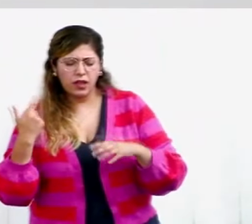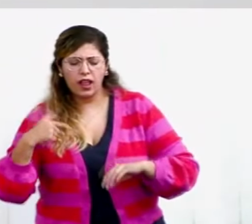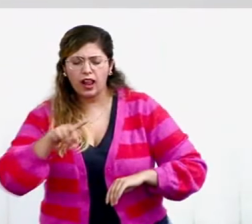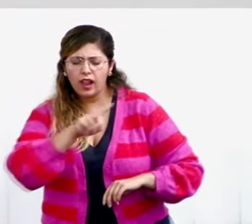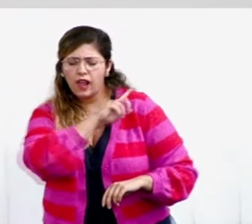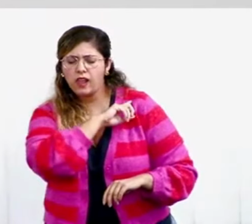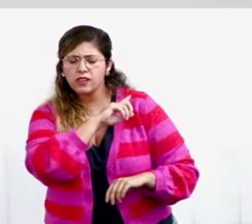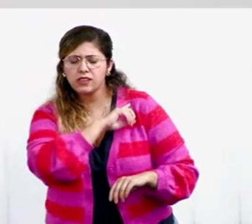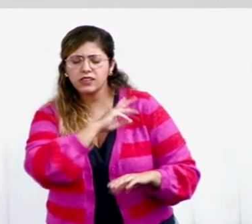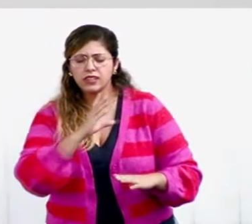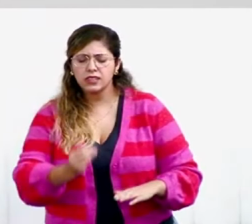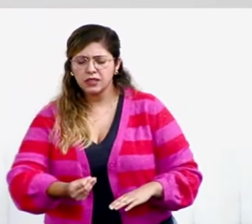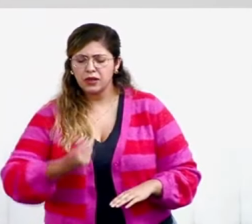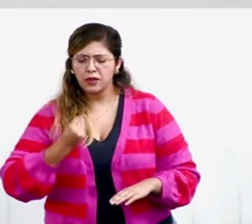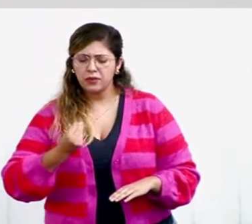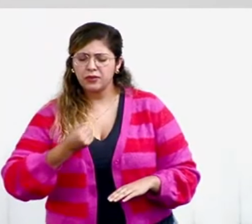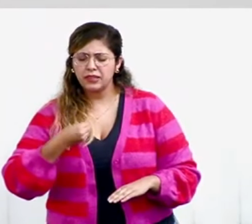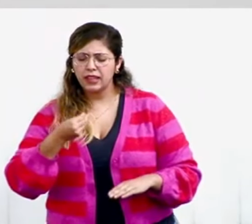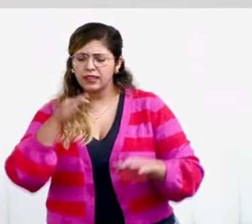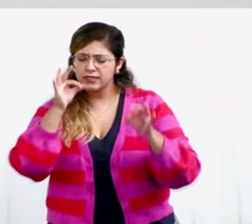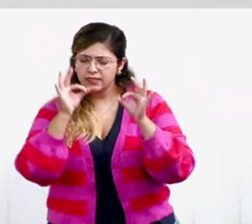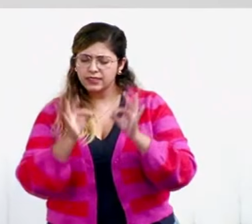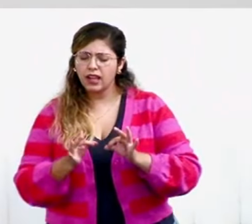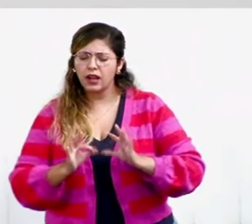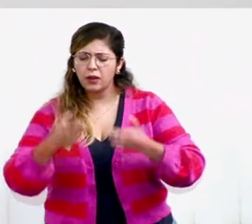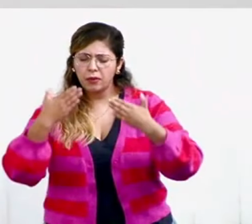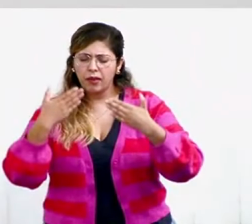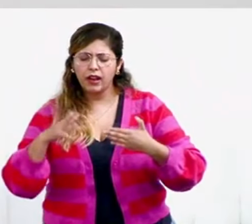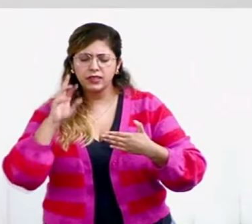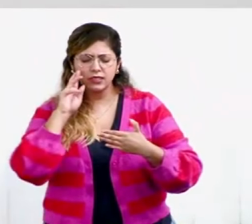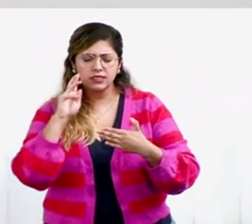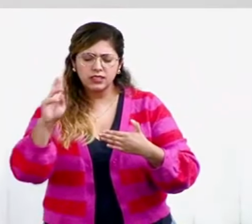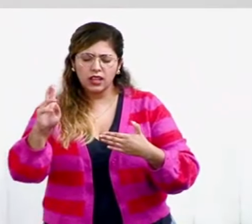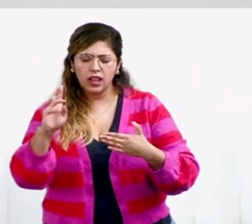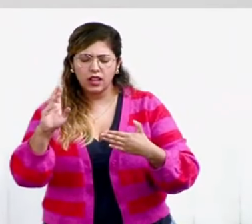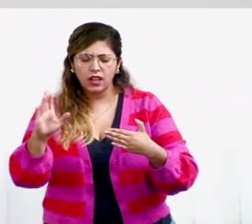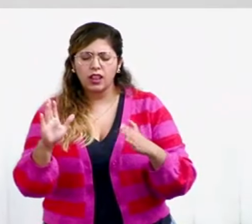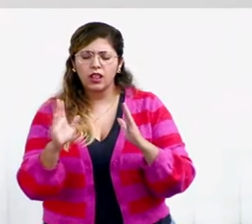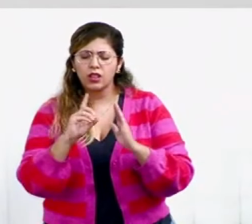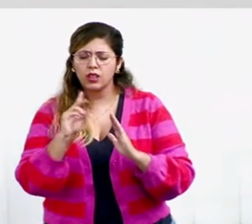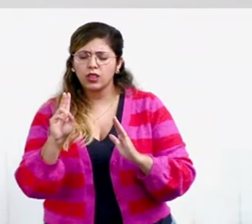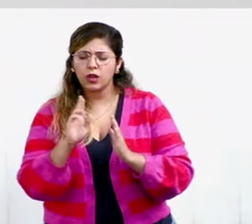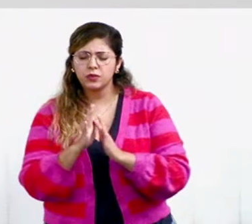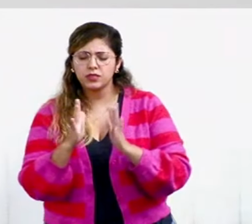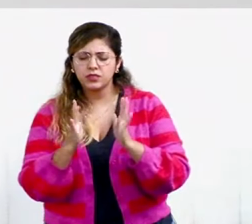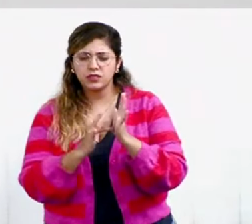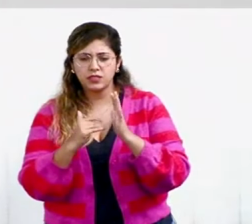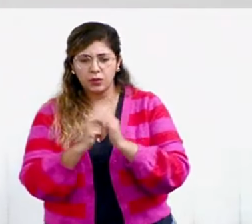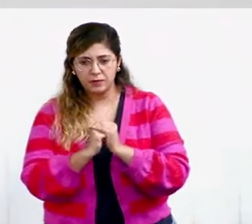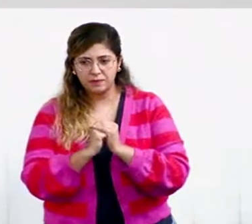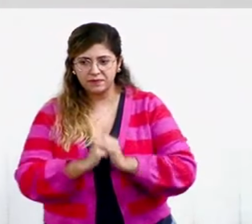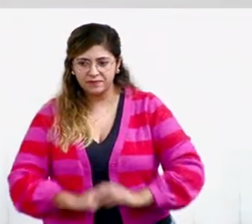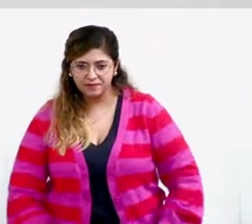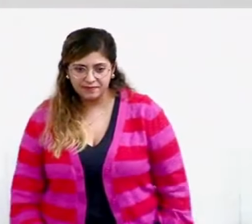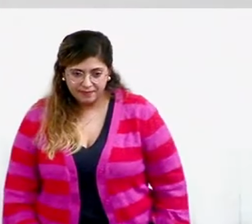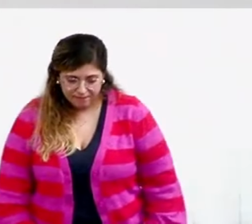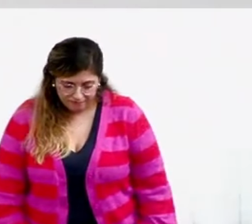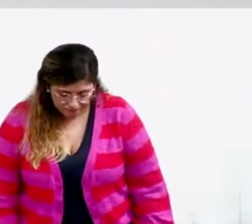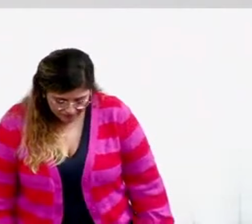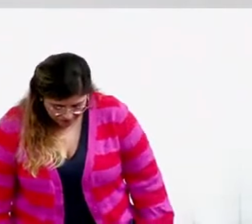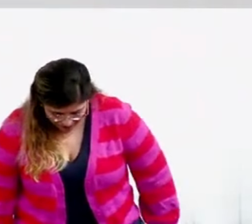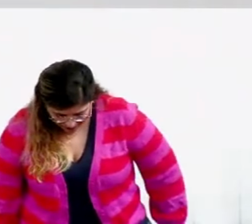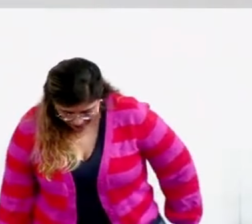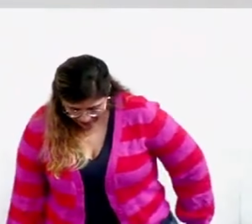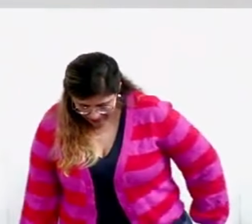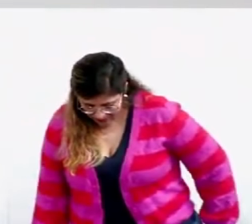uma vida justa e reta perante o Senhor. É o que nós te pedimos em nome de Jesus. Amém. As nossas crianças, o